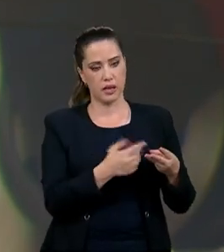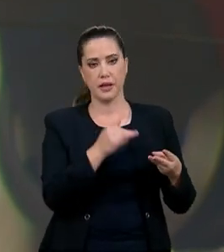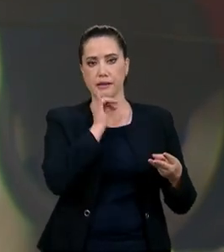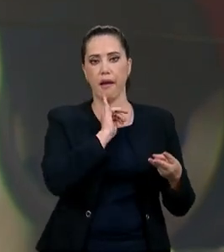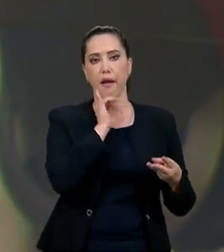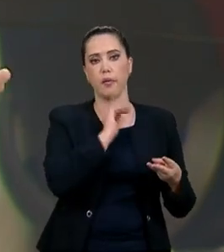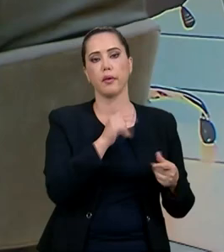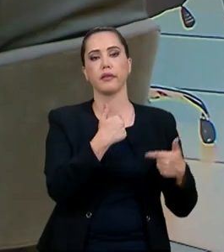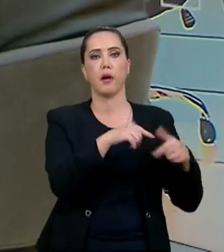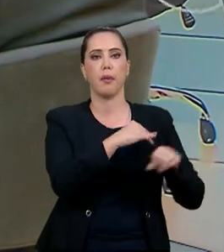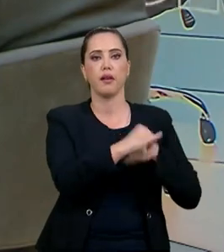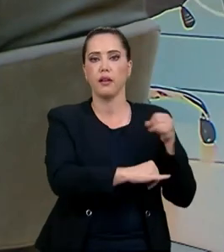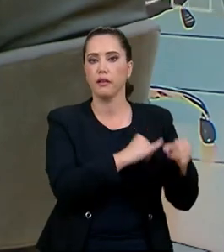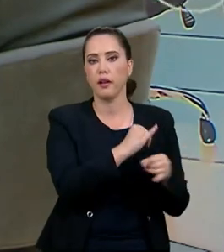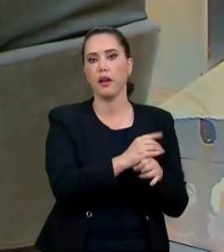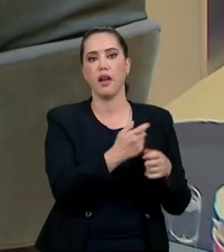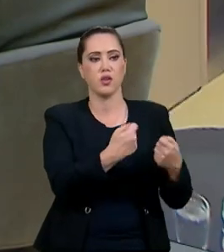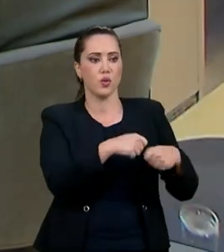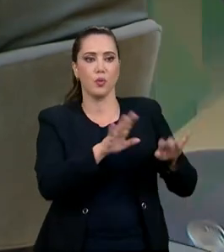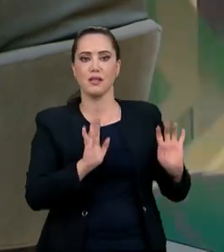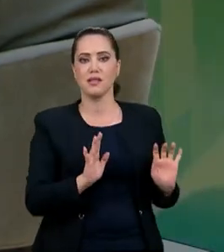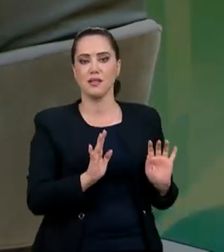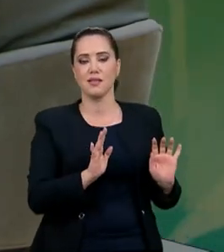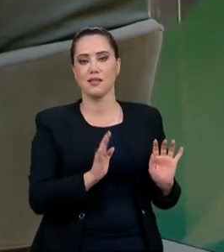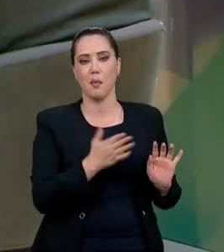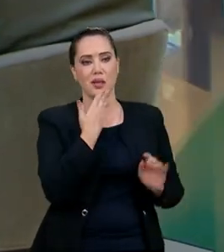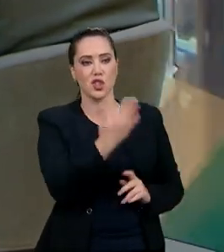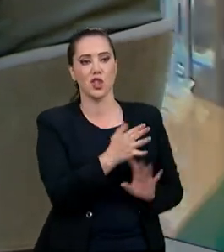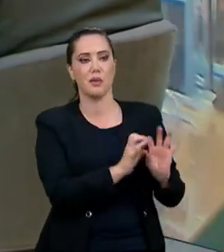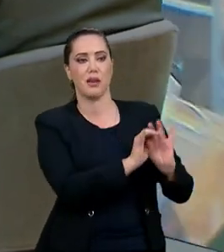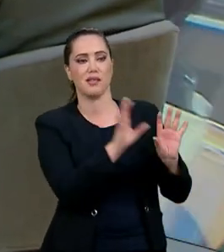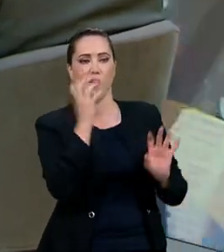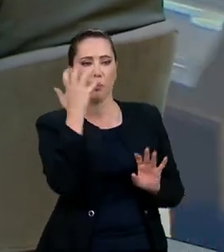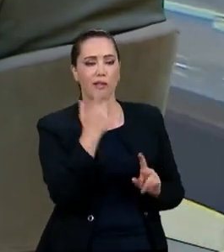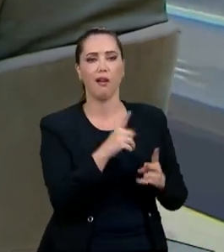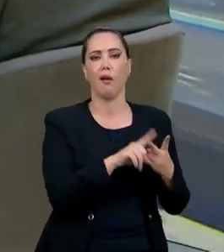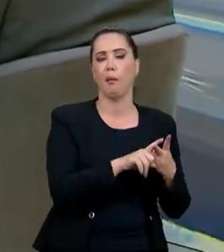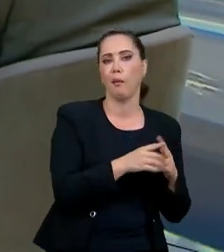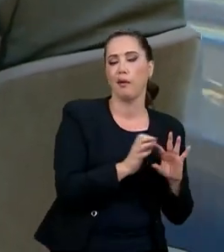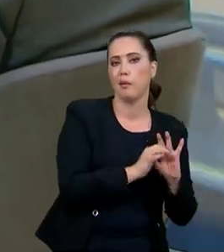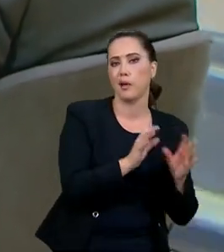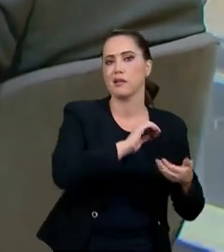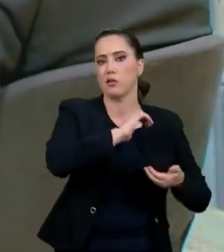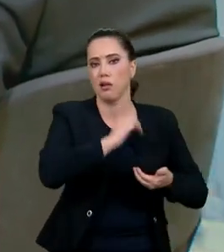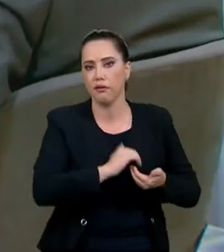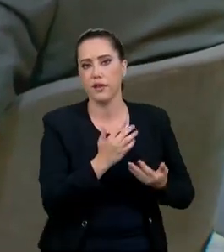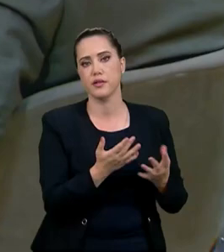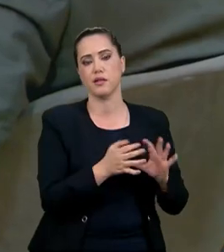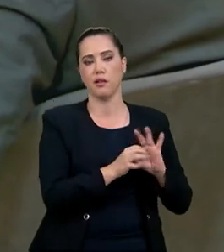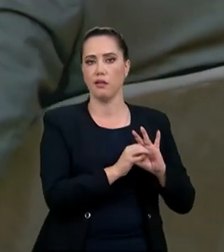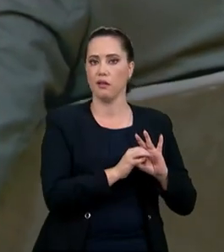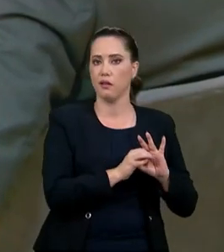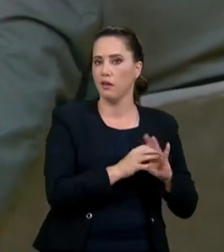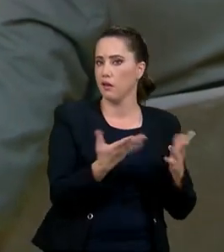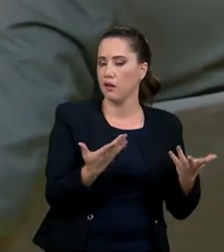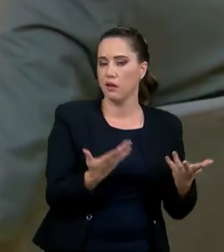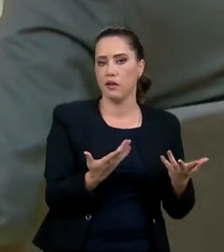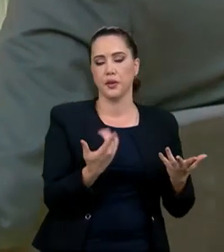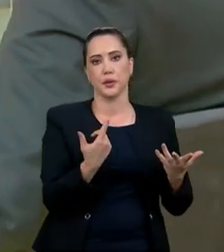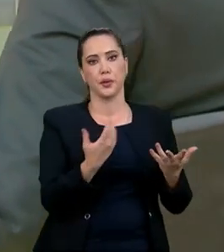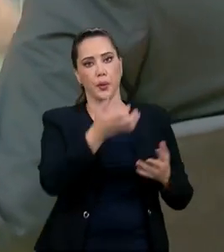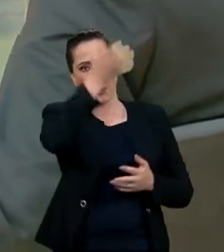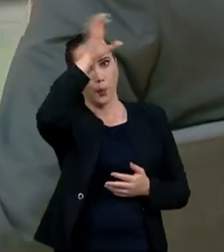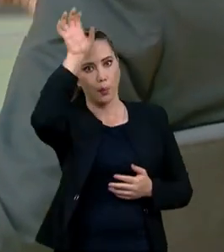por exemplo, a empresa não precisa passar pelo processo de licenciamento, ela já pode começar a operacionalizar a sua operação quase de